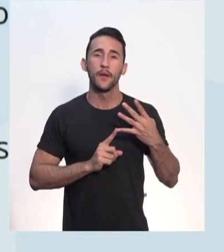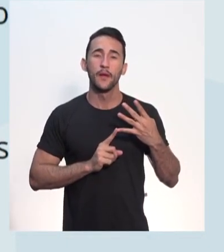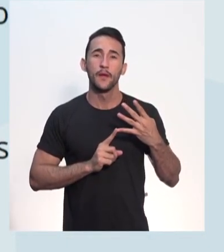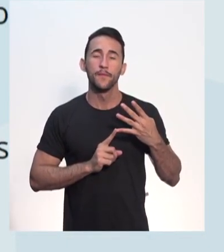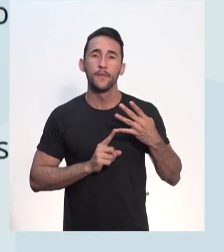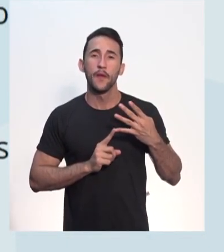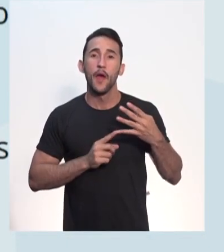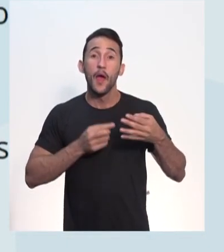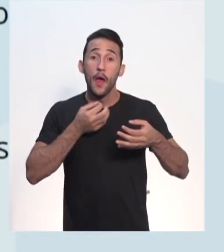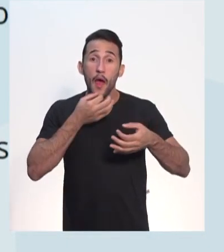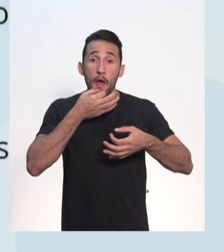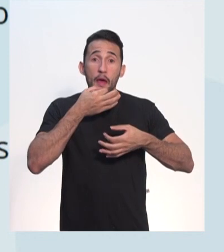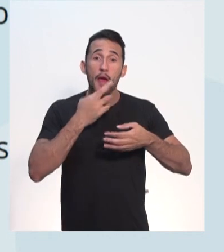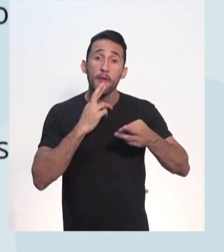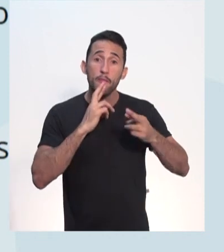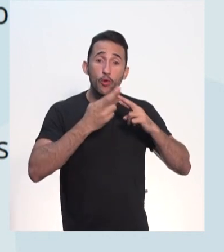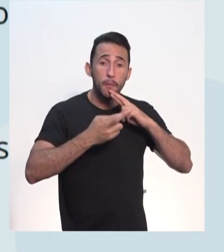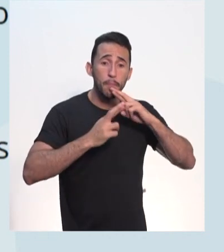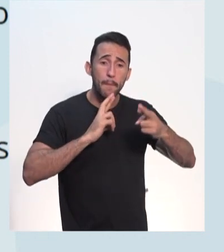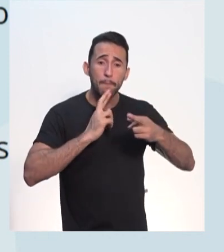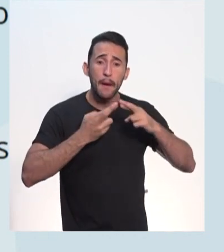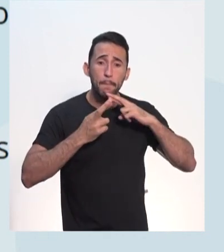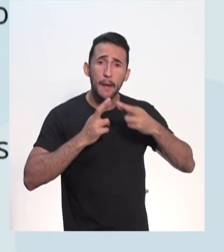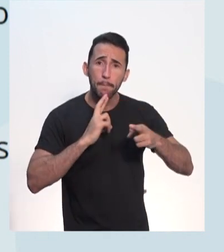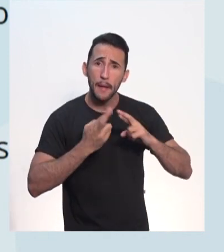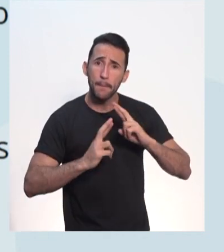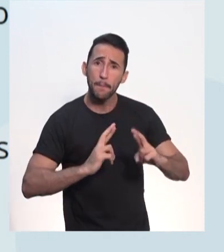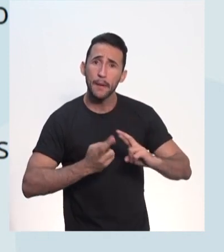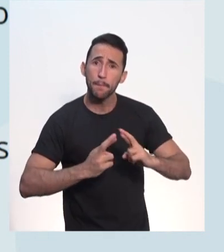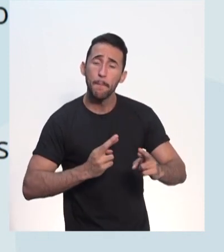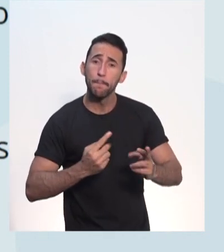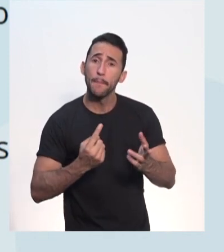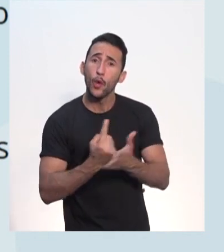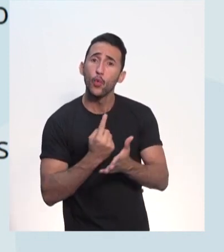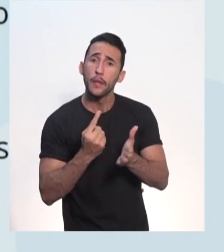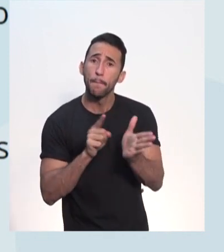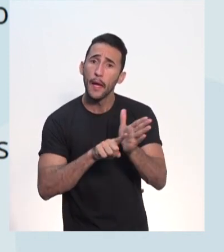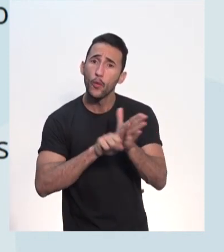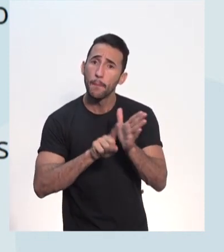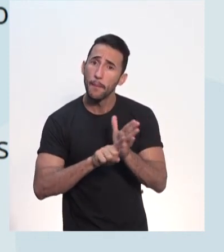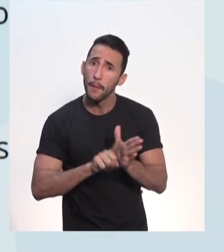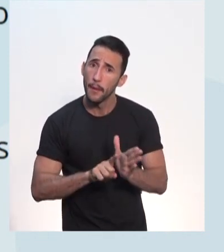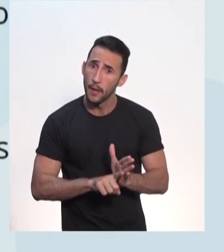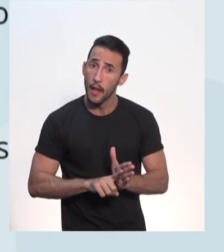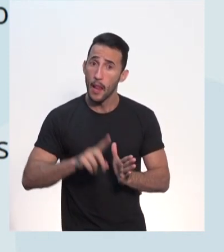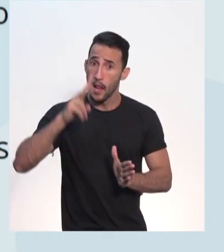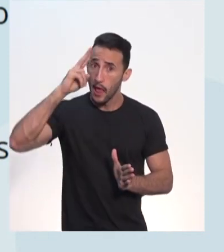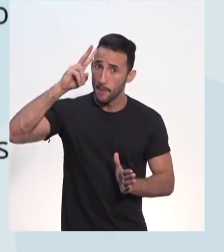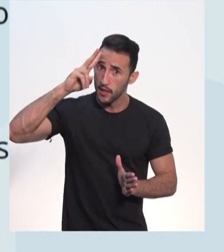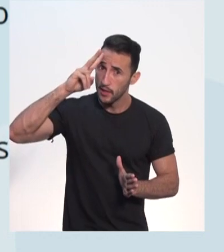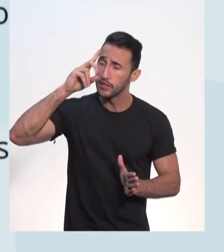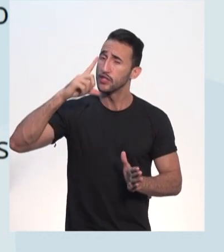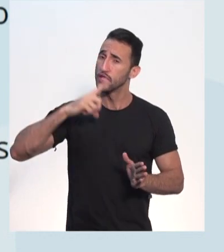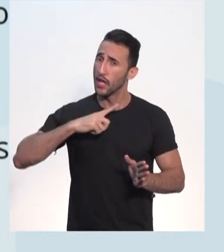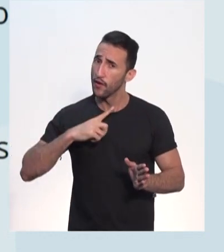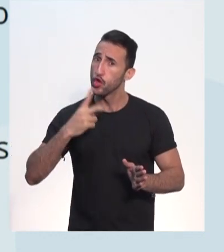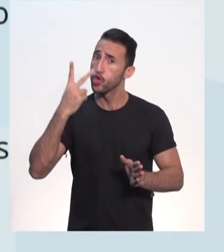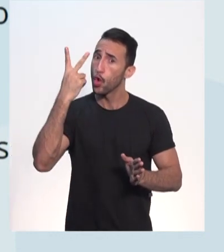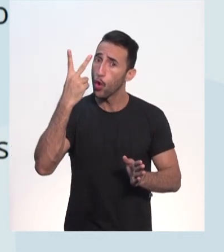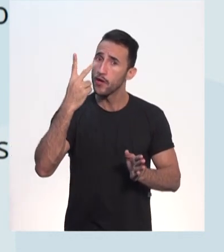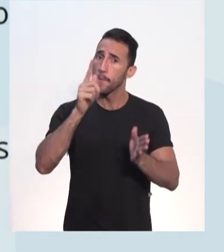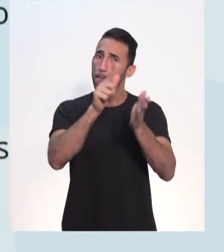trocar ideias, de aprender aos poucos. Não é um curso, mas eu acho que ajuda, são pílulas, são pequenos vídeos que podem